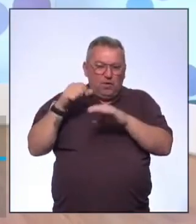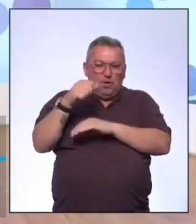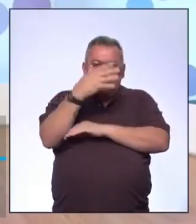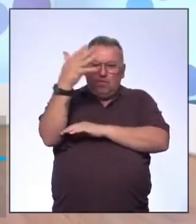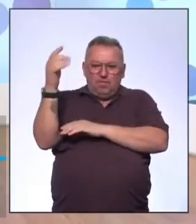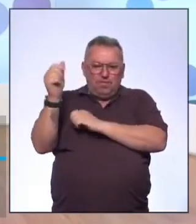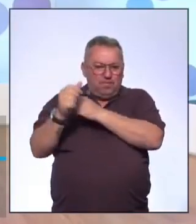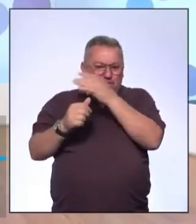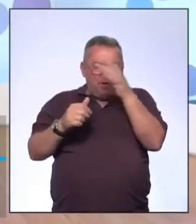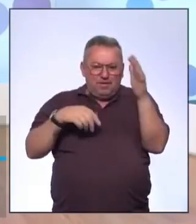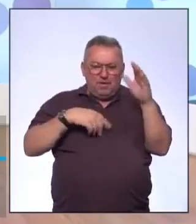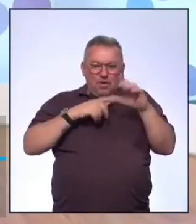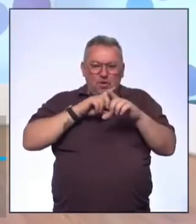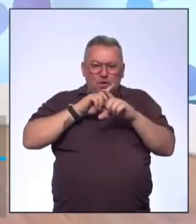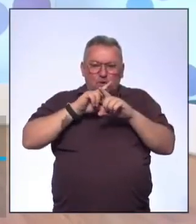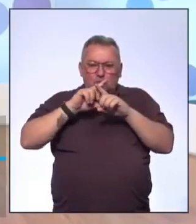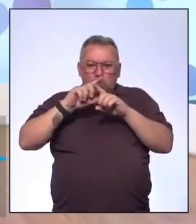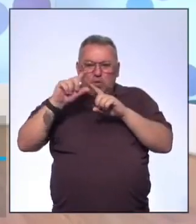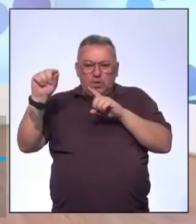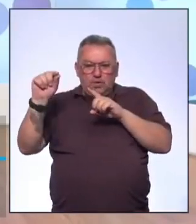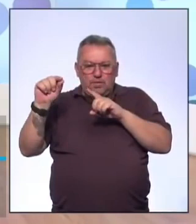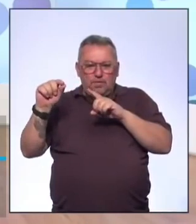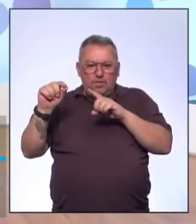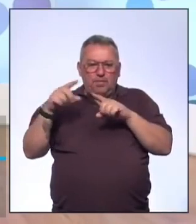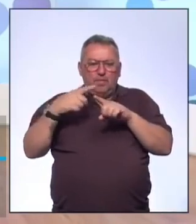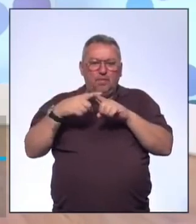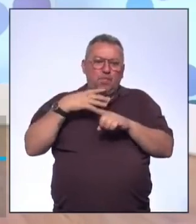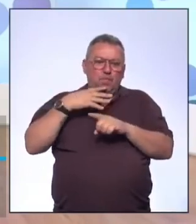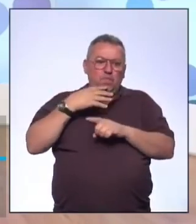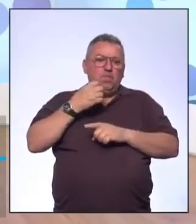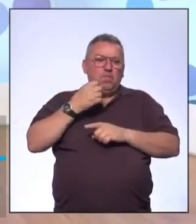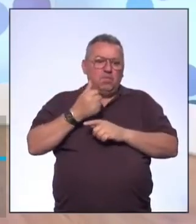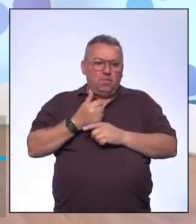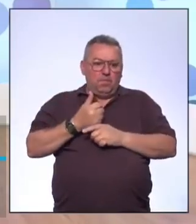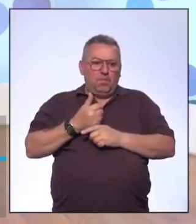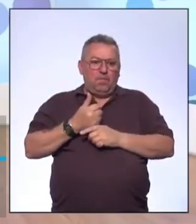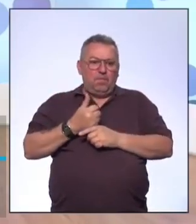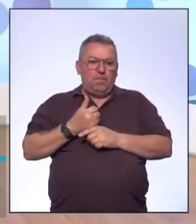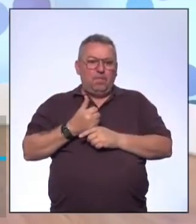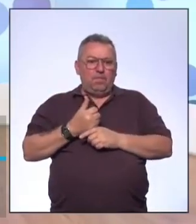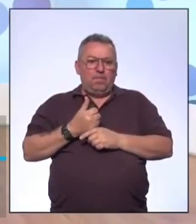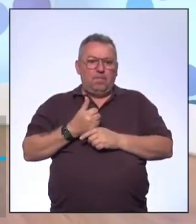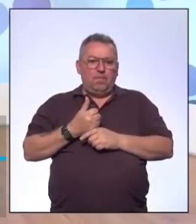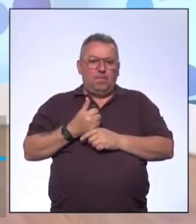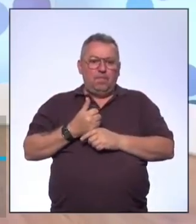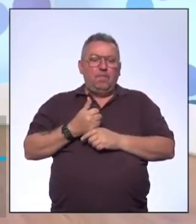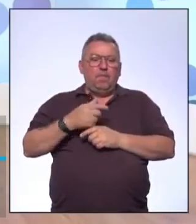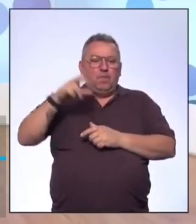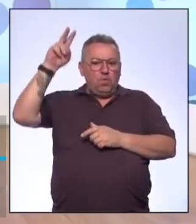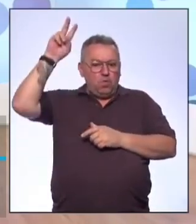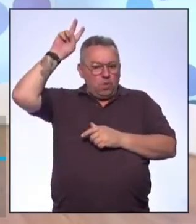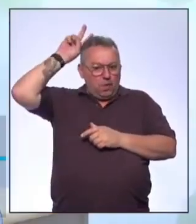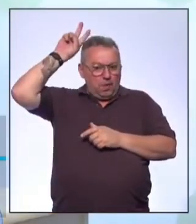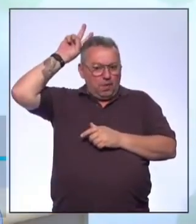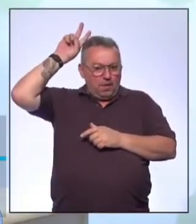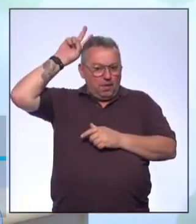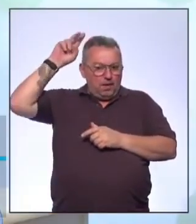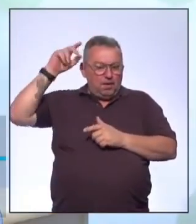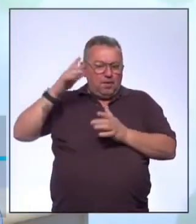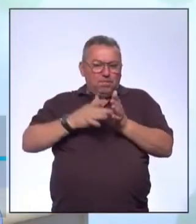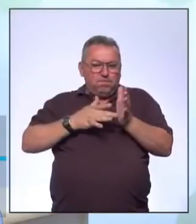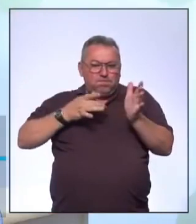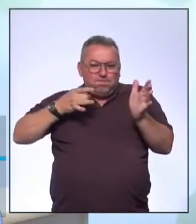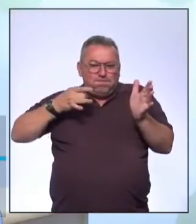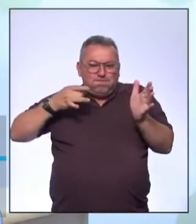nas matas, nos territórios que eles conheciam muito bem. Os indígenas aí guerreiros